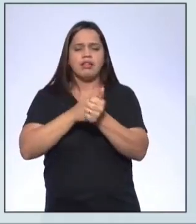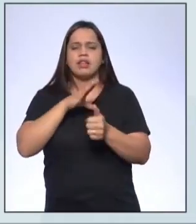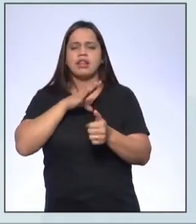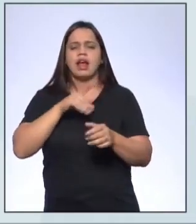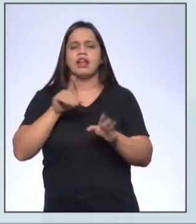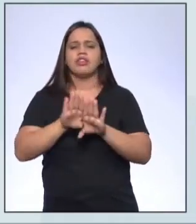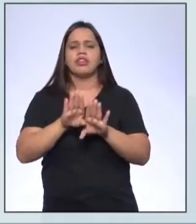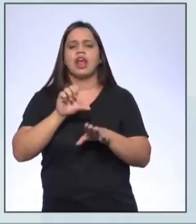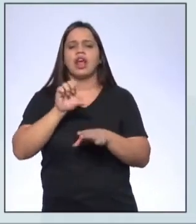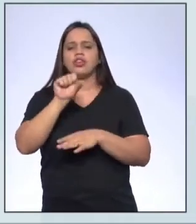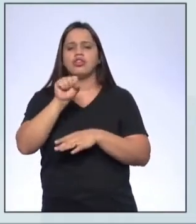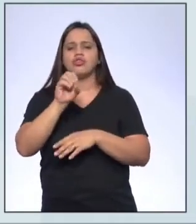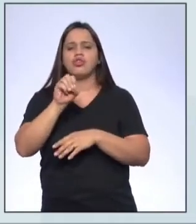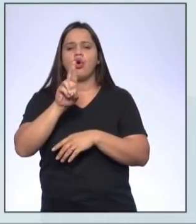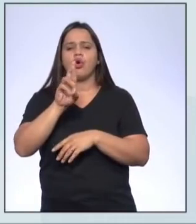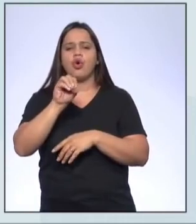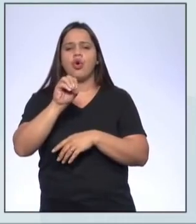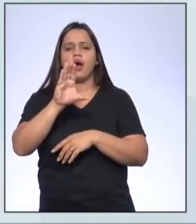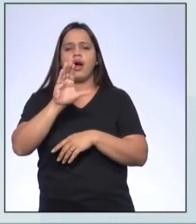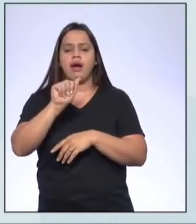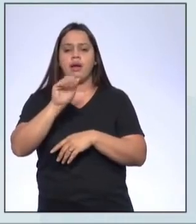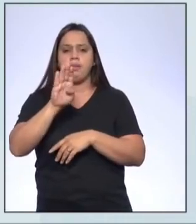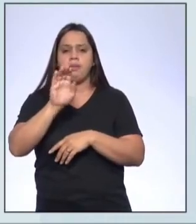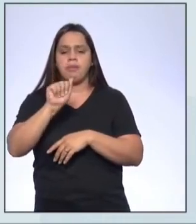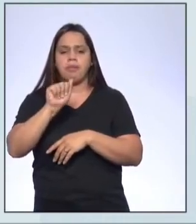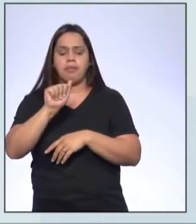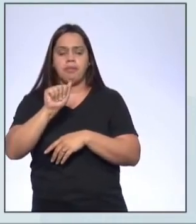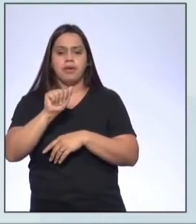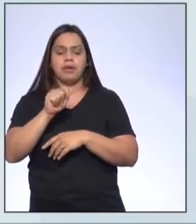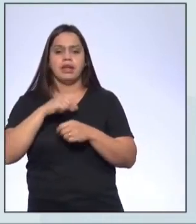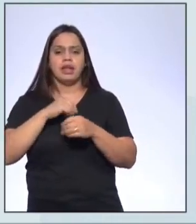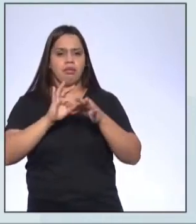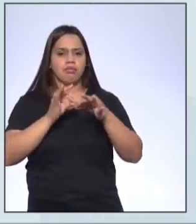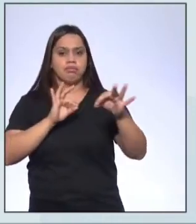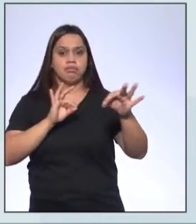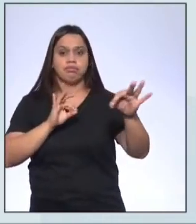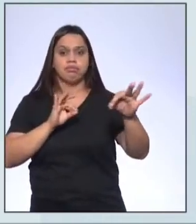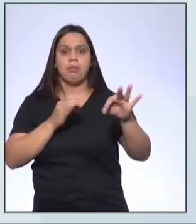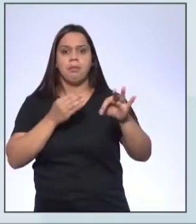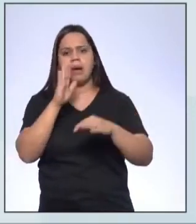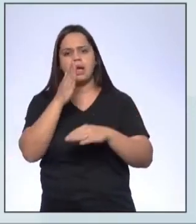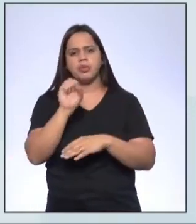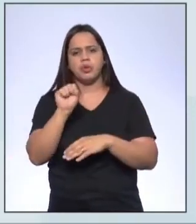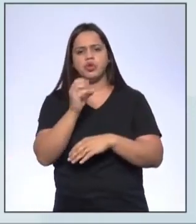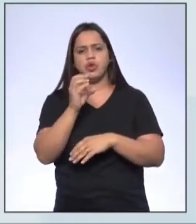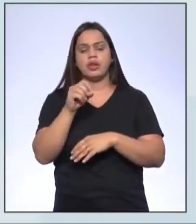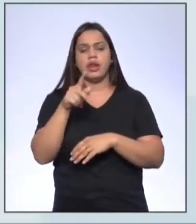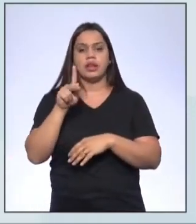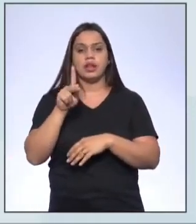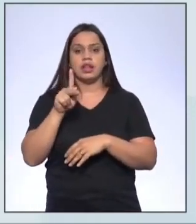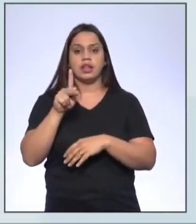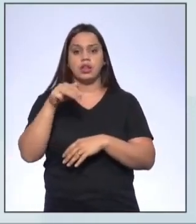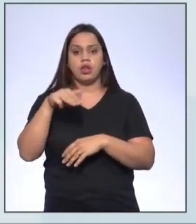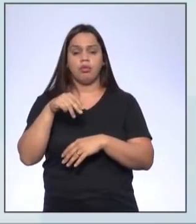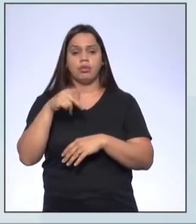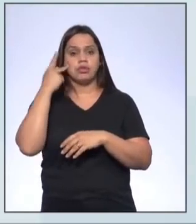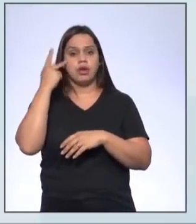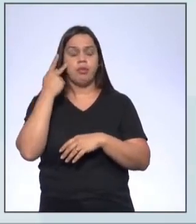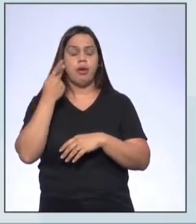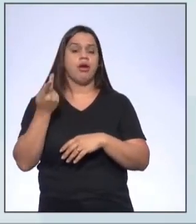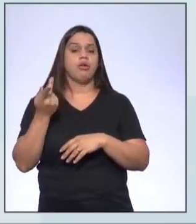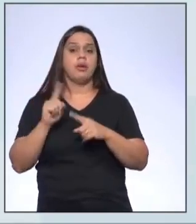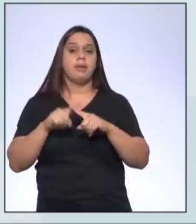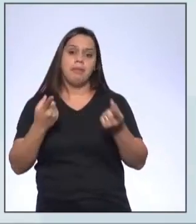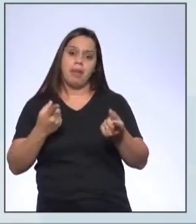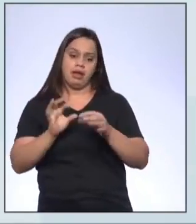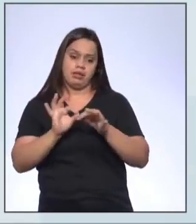aí mais ou menos a uns 80 quilômetros aqui de São Paulo. Então, né, a distância não era tão elevada. Lógico que naquela época era bem